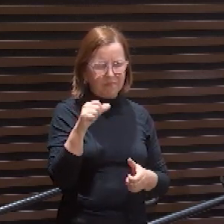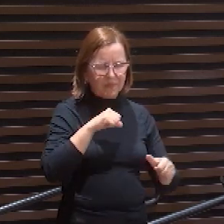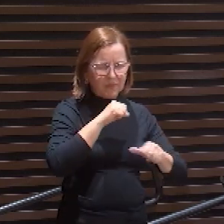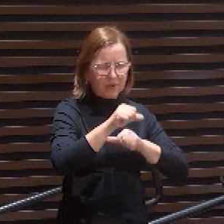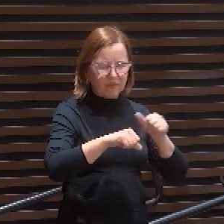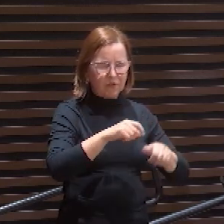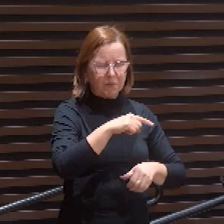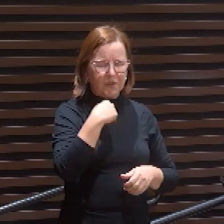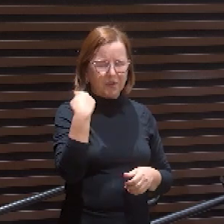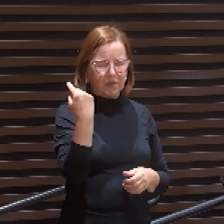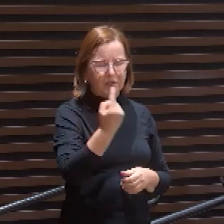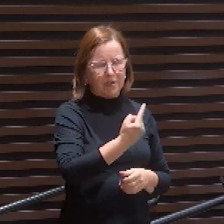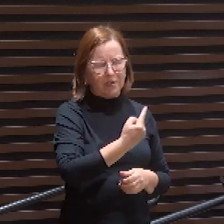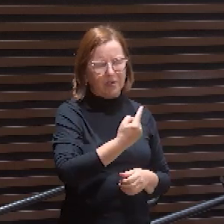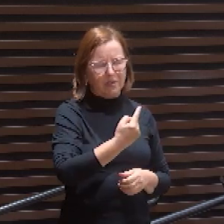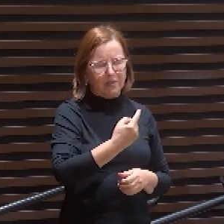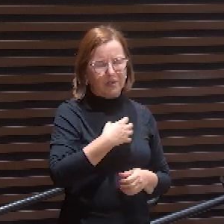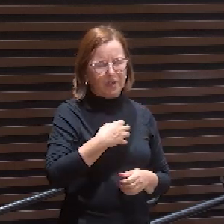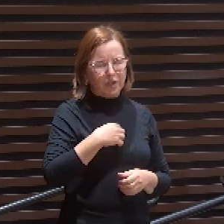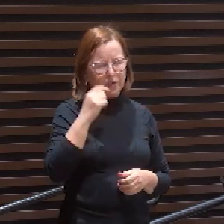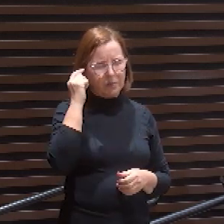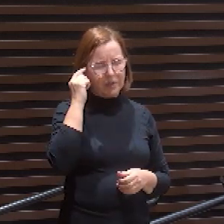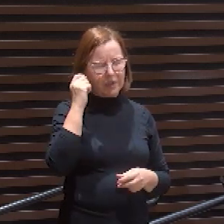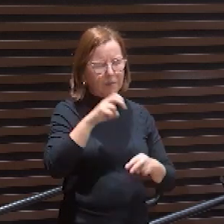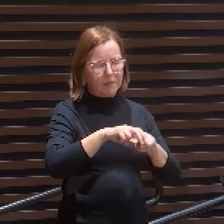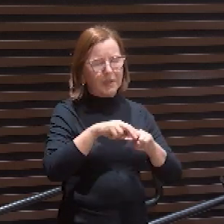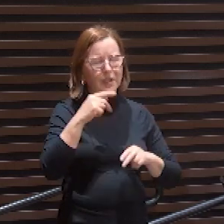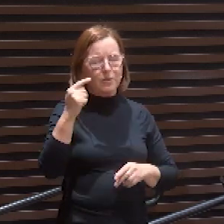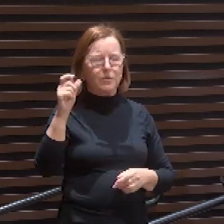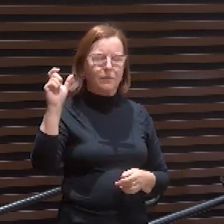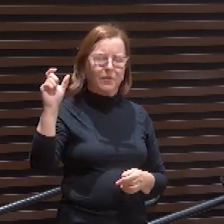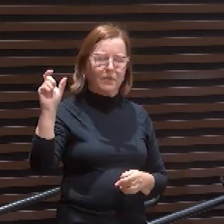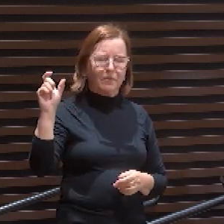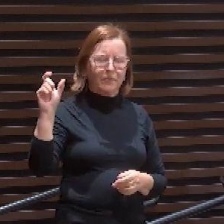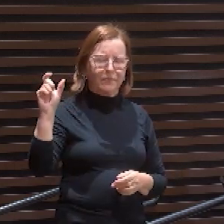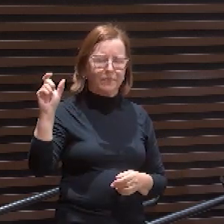Transforma o nosso modo de pensar pela tua palavra.